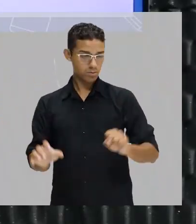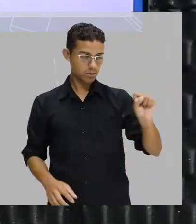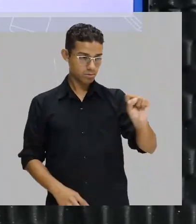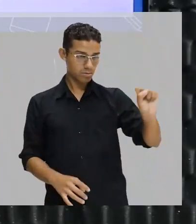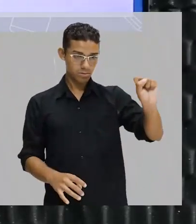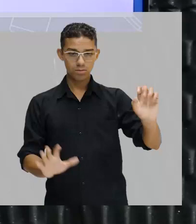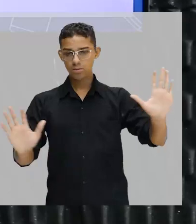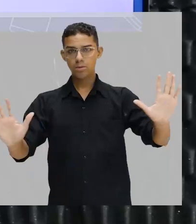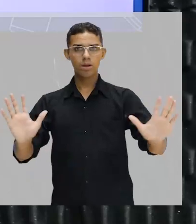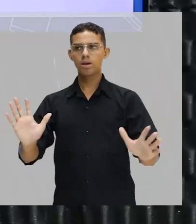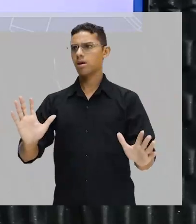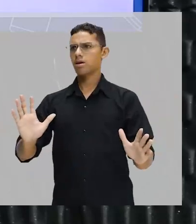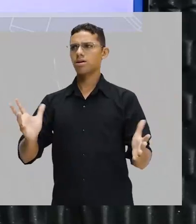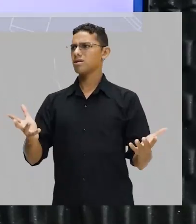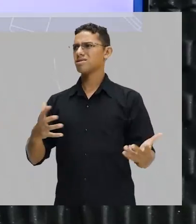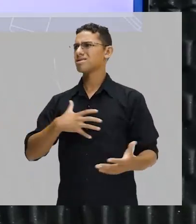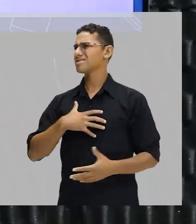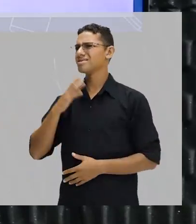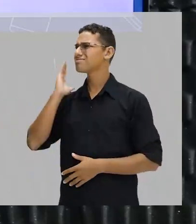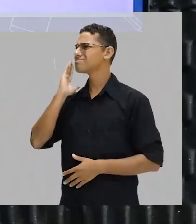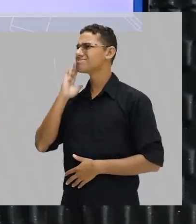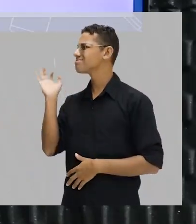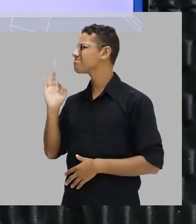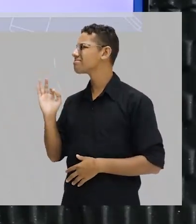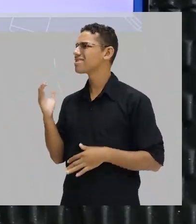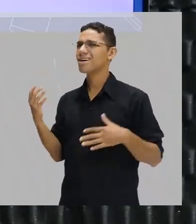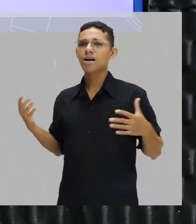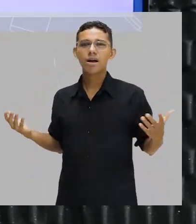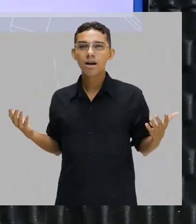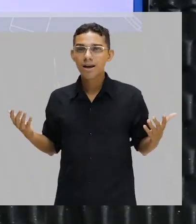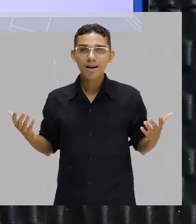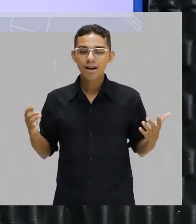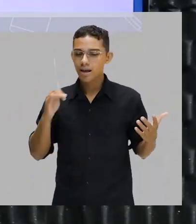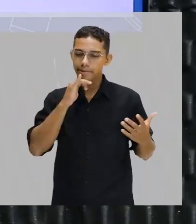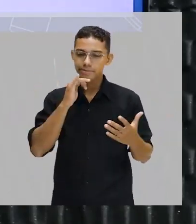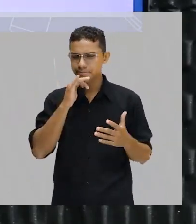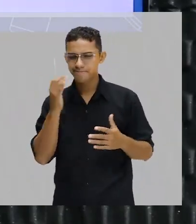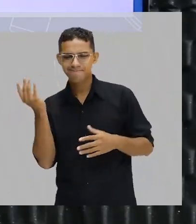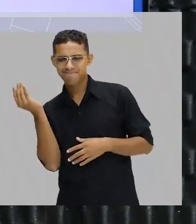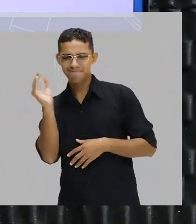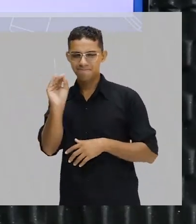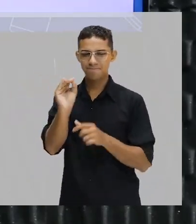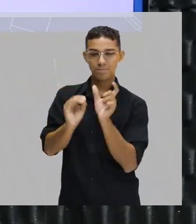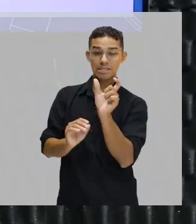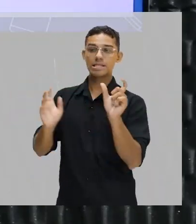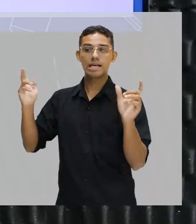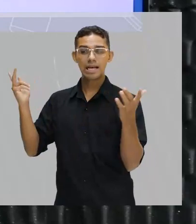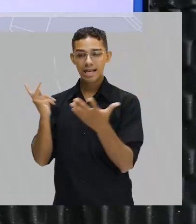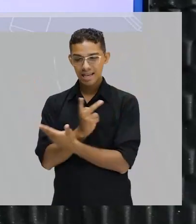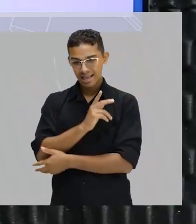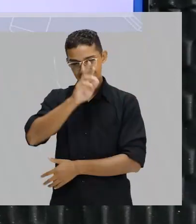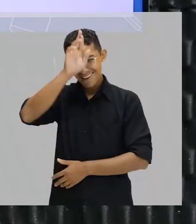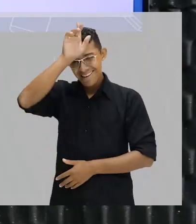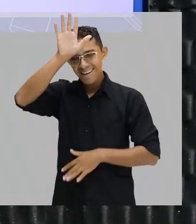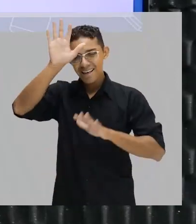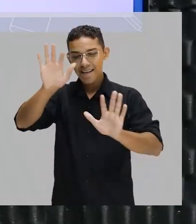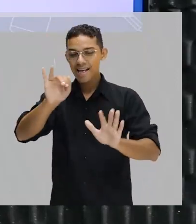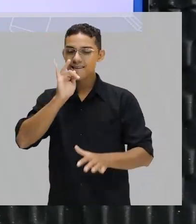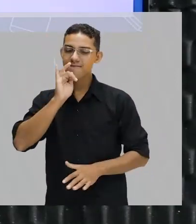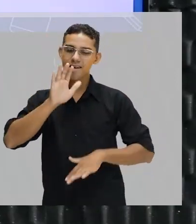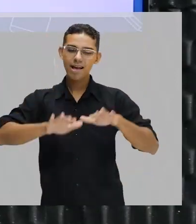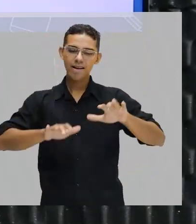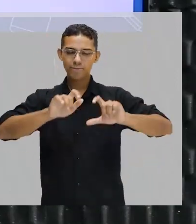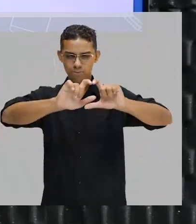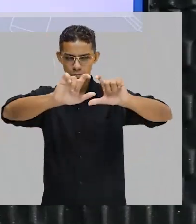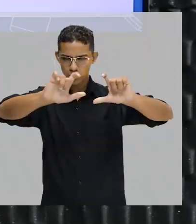interpretações. A ambiguidade ocorre também por conta da má colocação das palavras. Às vezes a sentença de vocês está